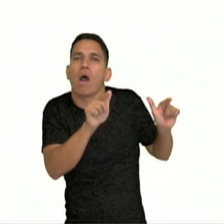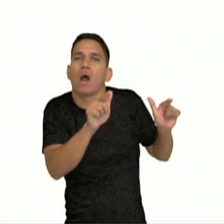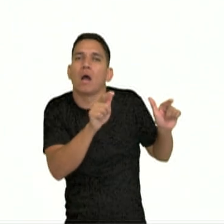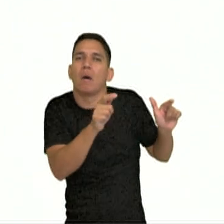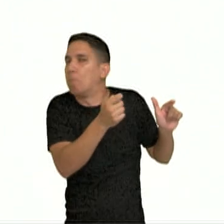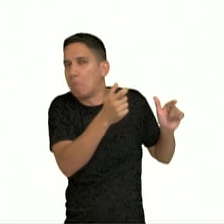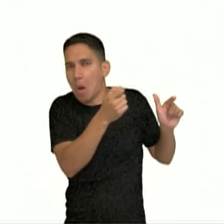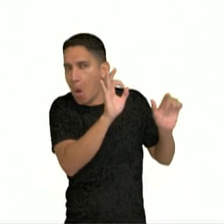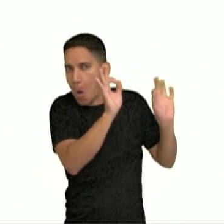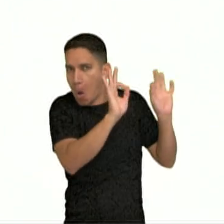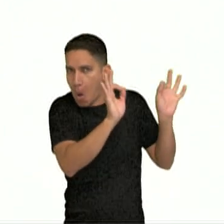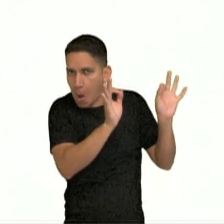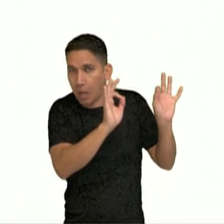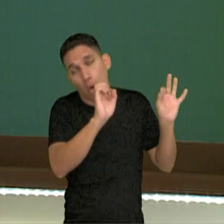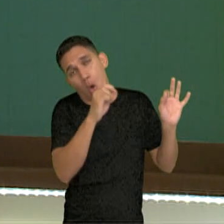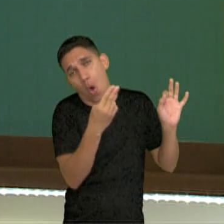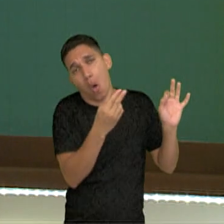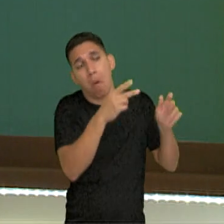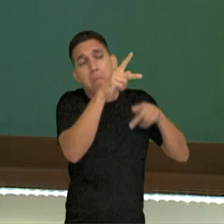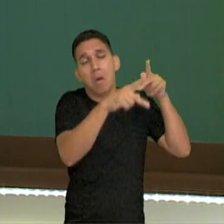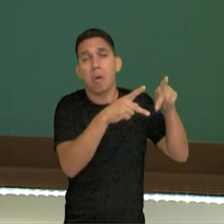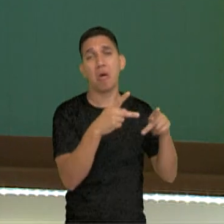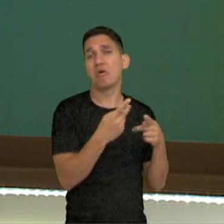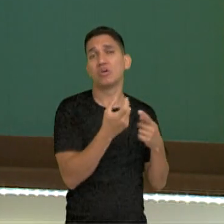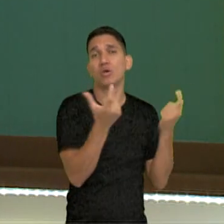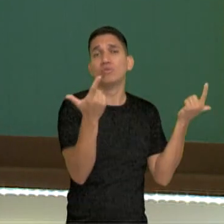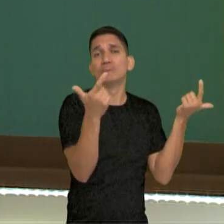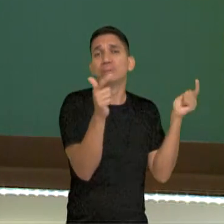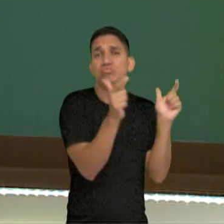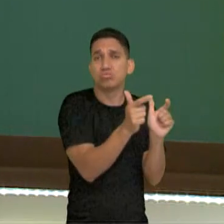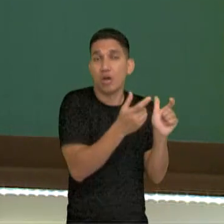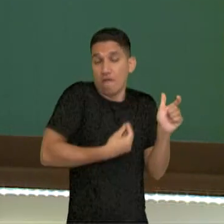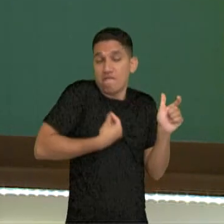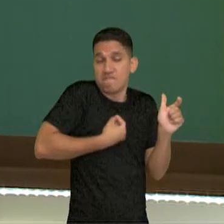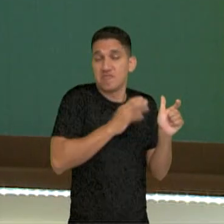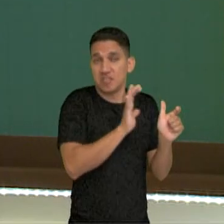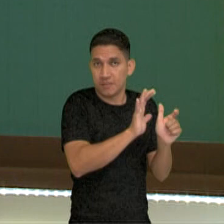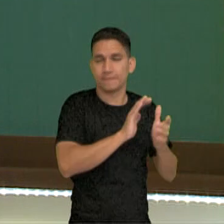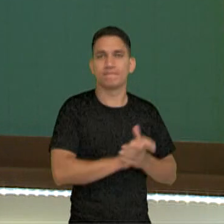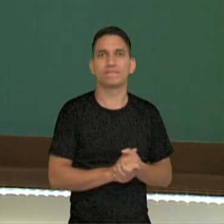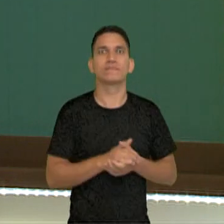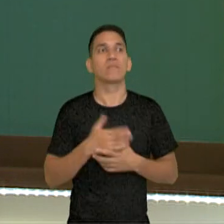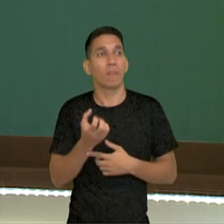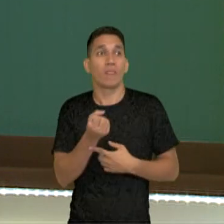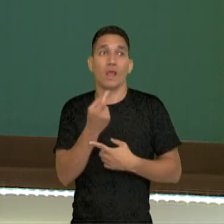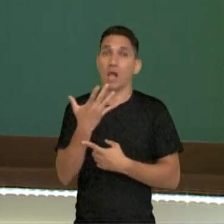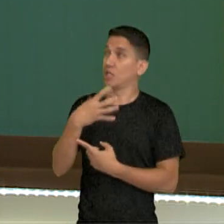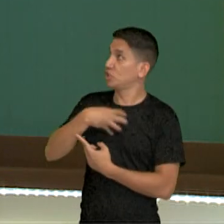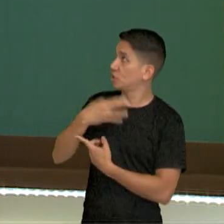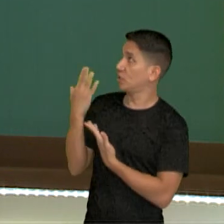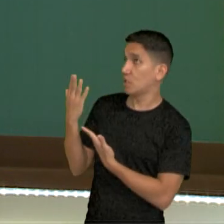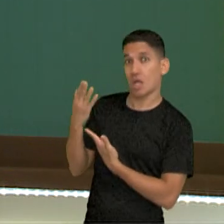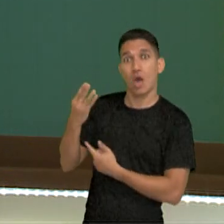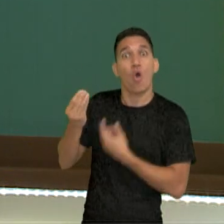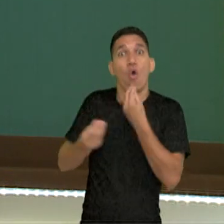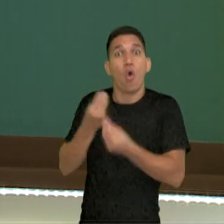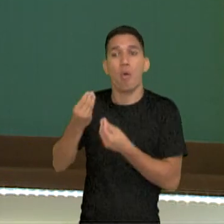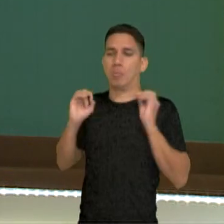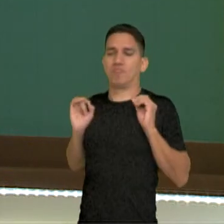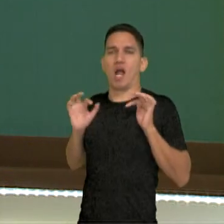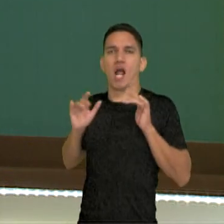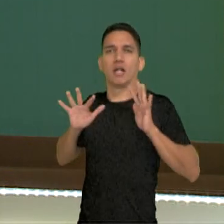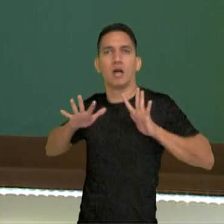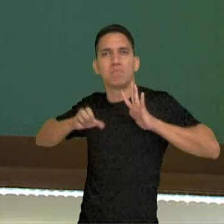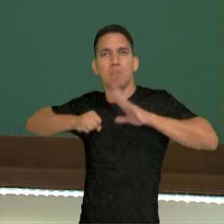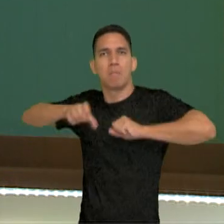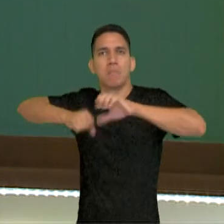tem ninguém ou uma população muito reduzida vivendo. Um dos fatores foi a forma de ocupação do território, que fez com